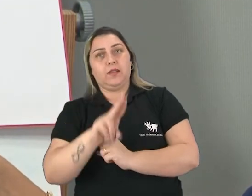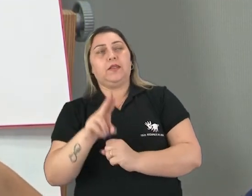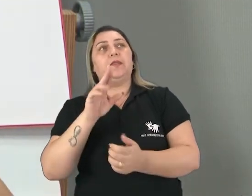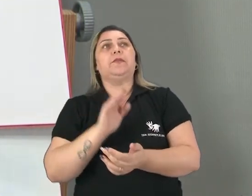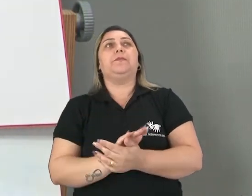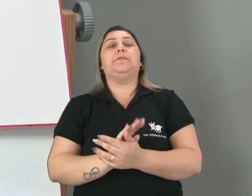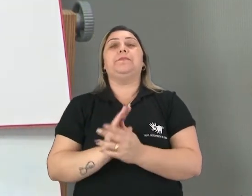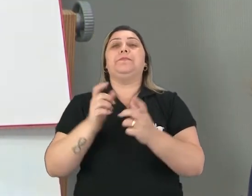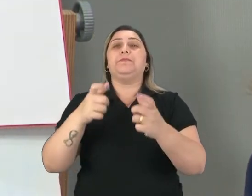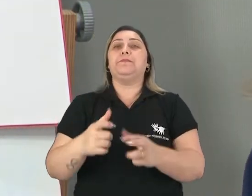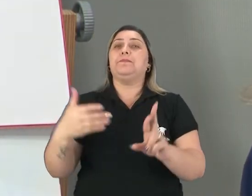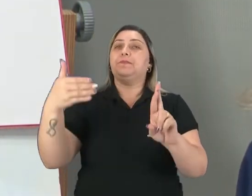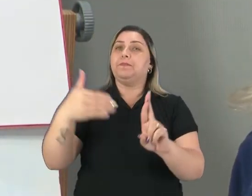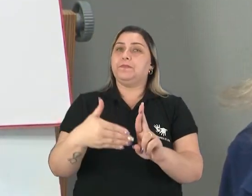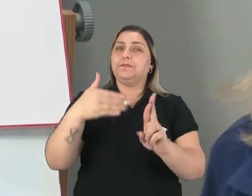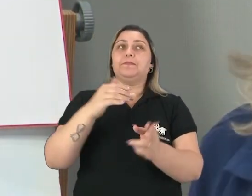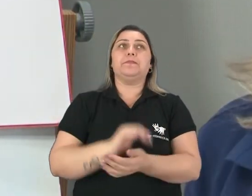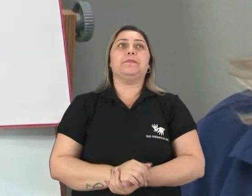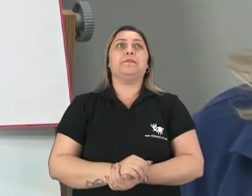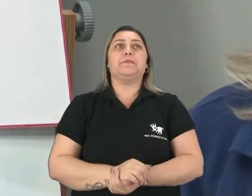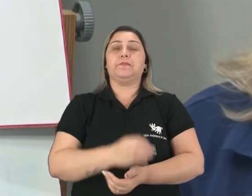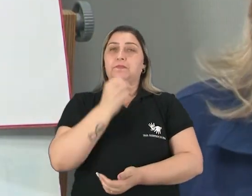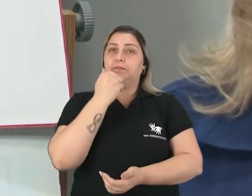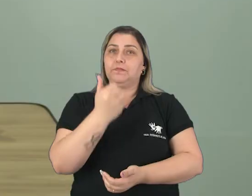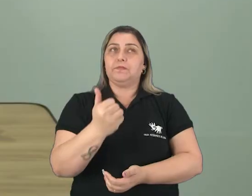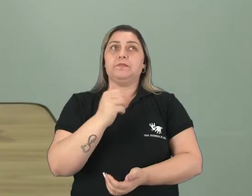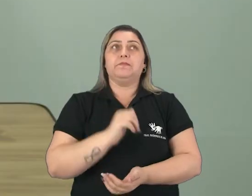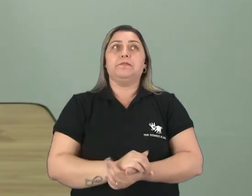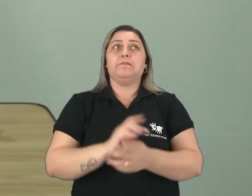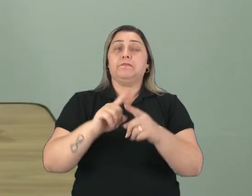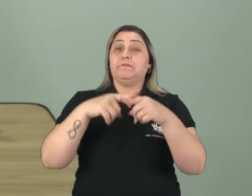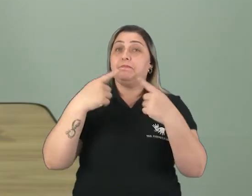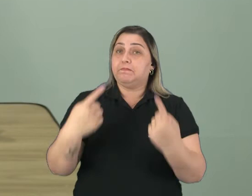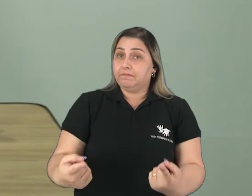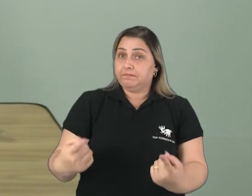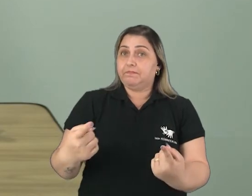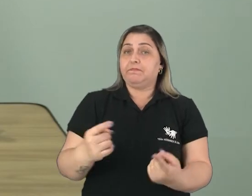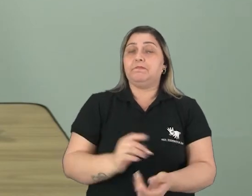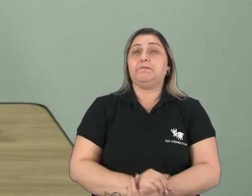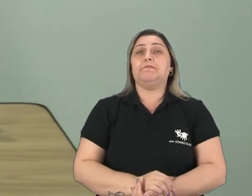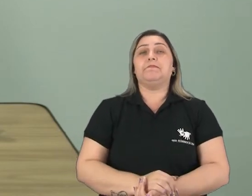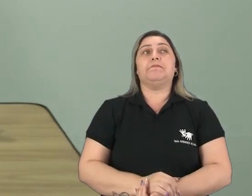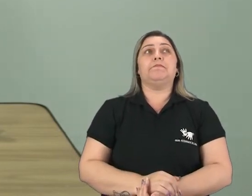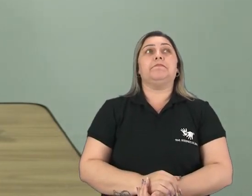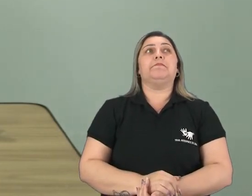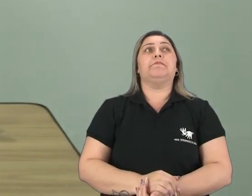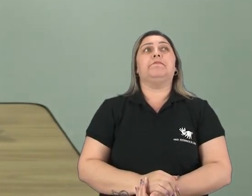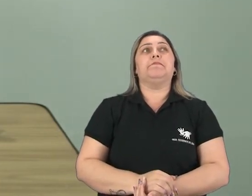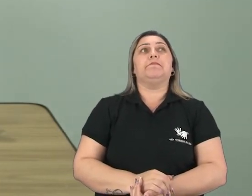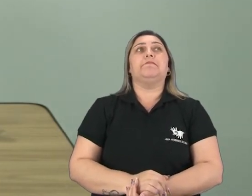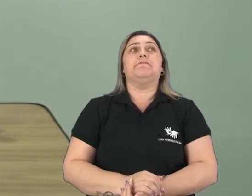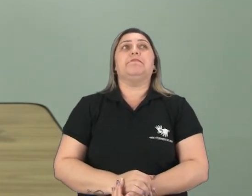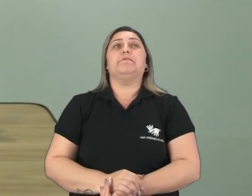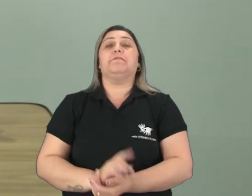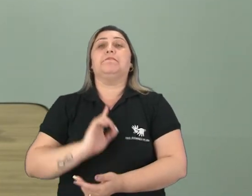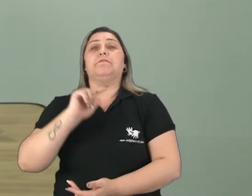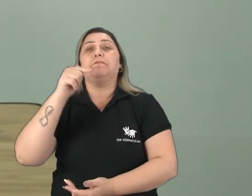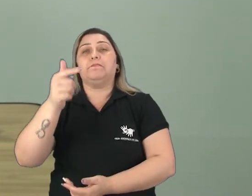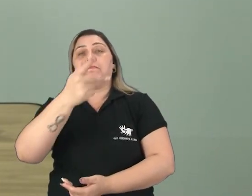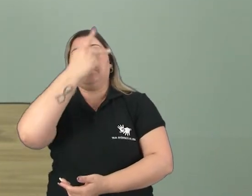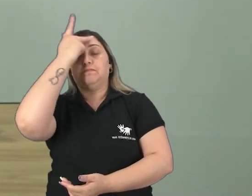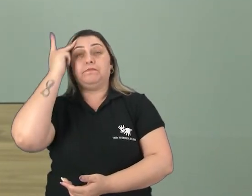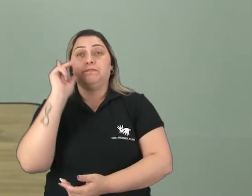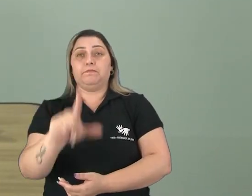como ponto de referência. Muito bem. Mas digamos que a outra